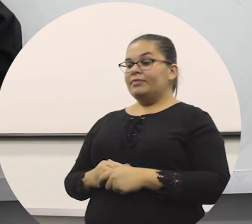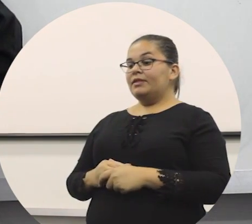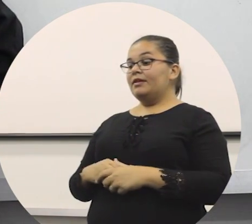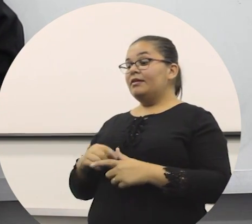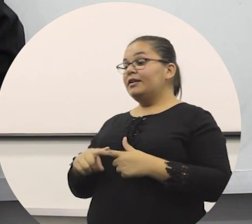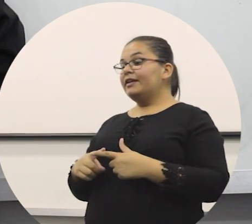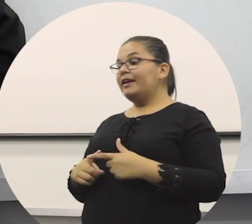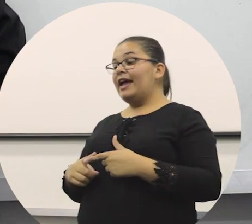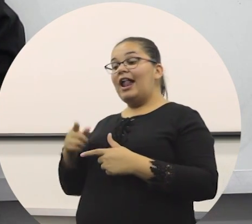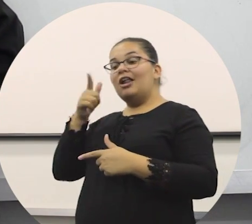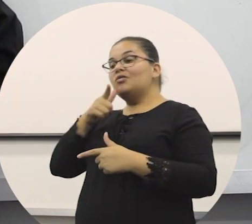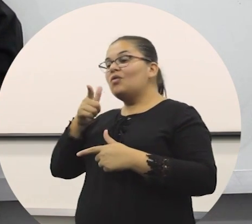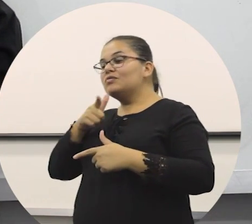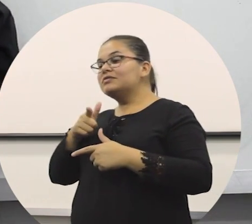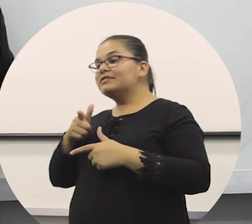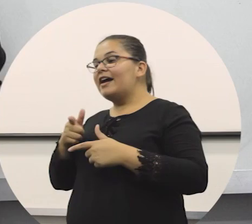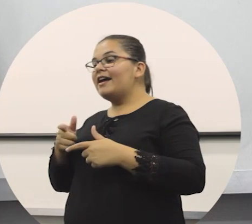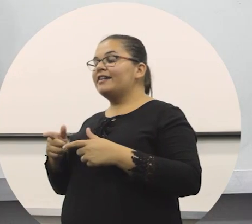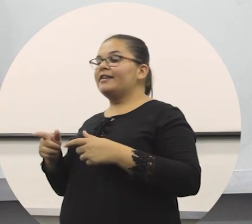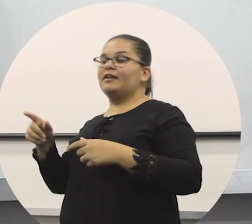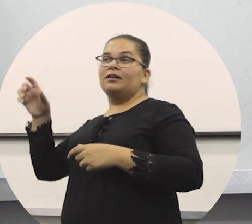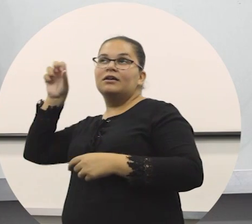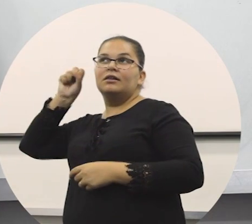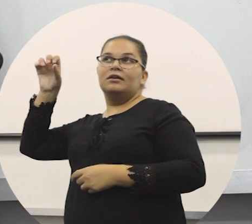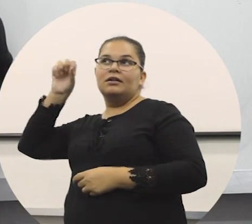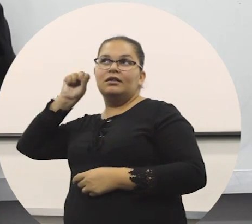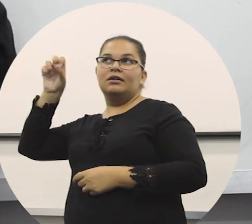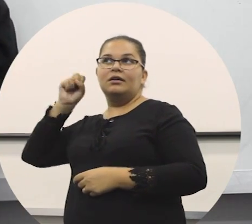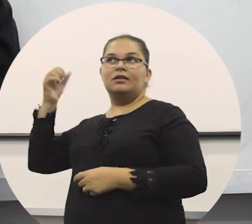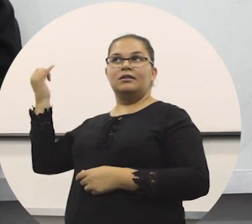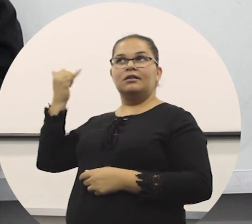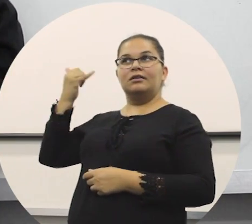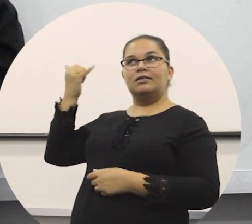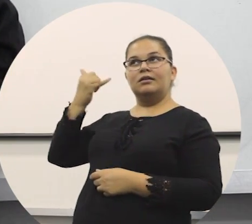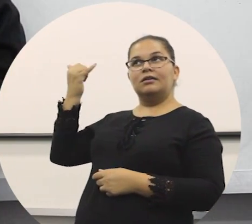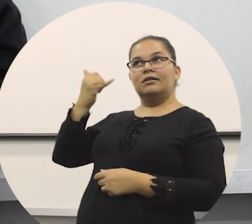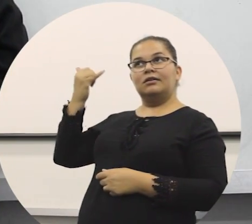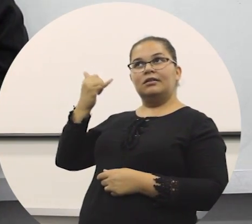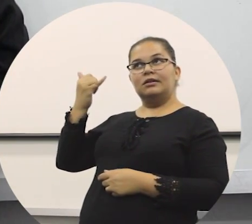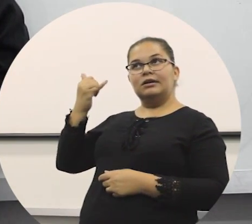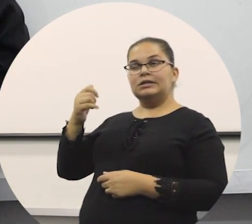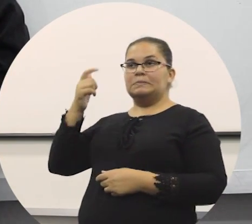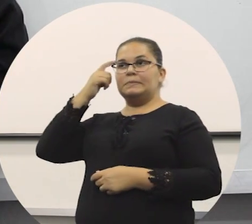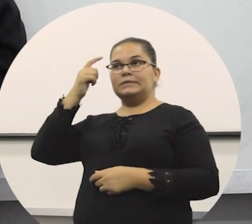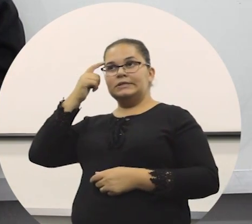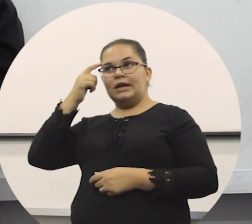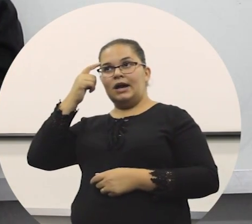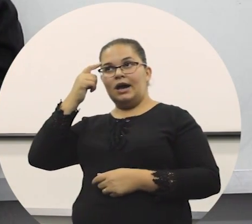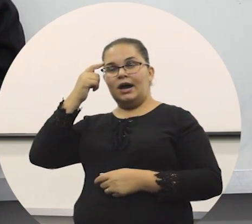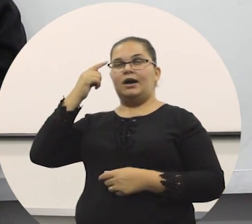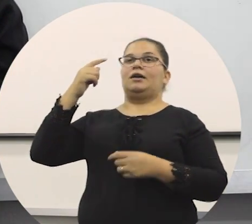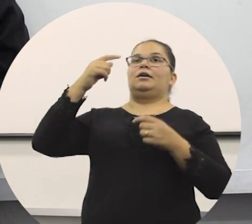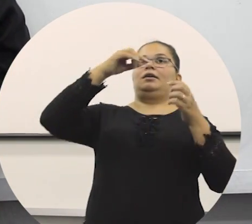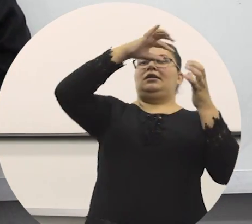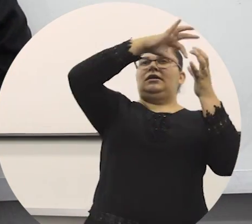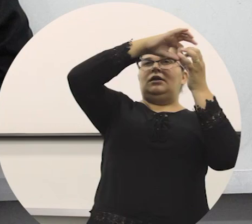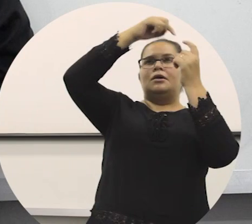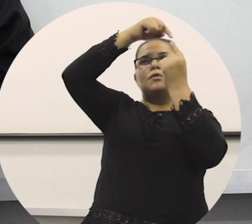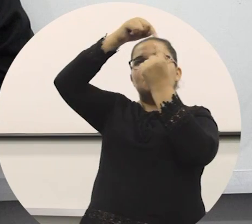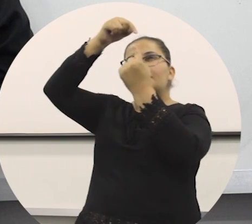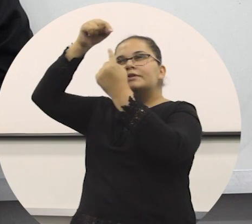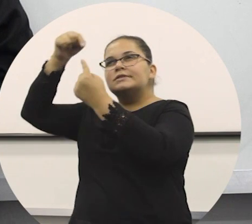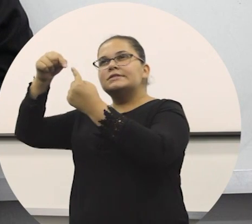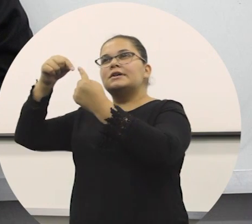não vai acessar as informações. Se a gente pensar naquela coisa do cognição, linguagem, língua, todo o processo